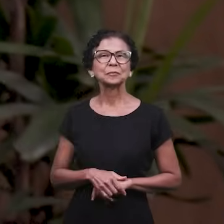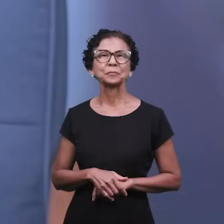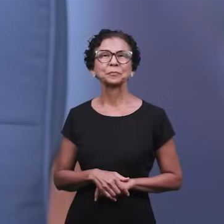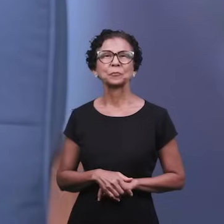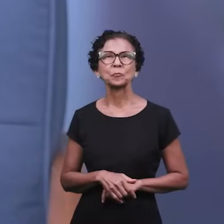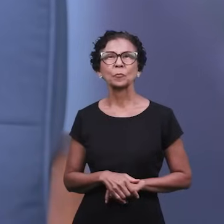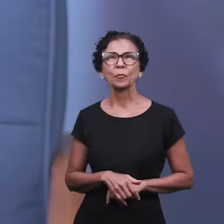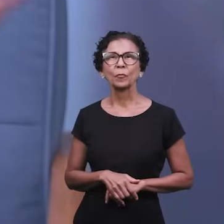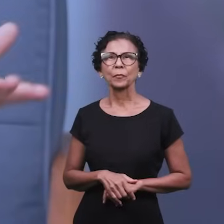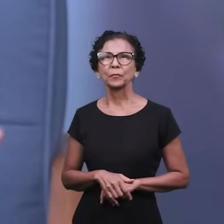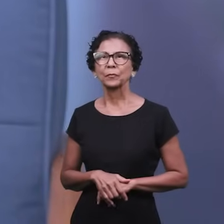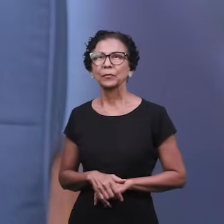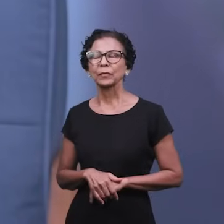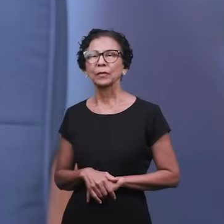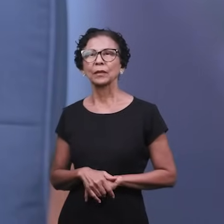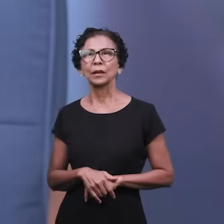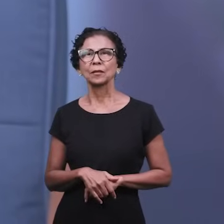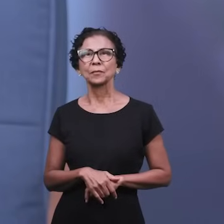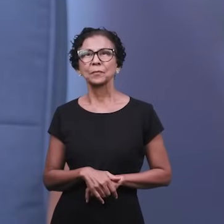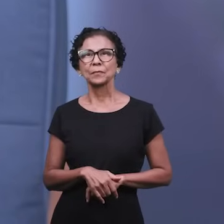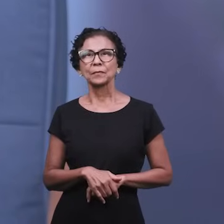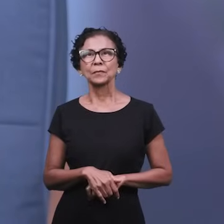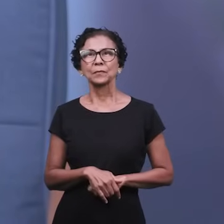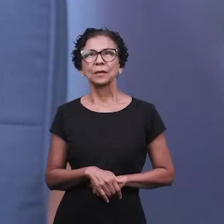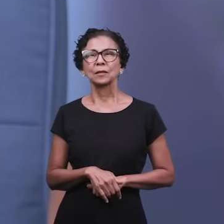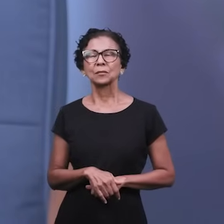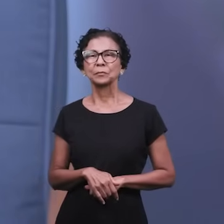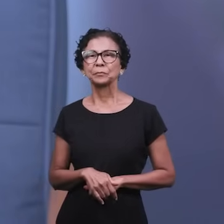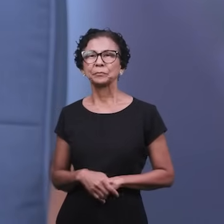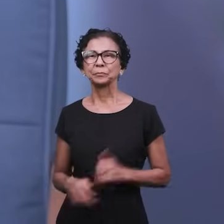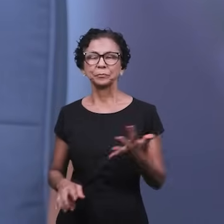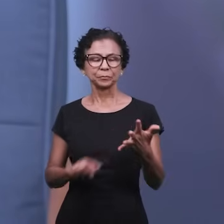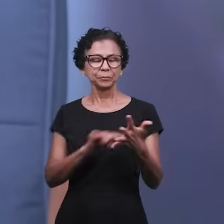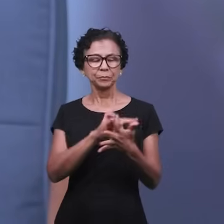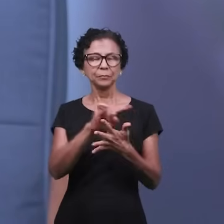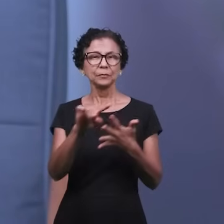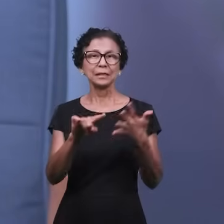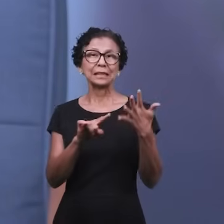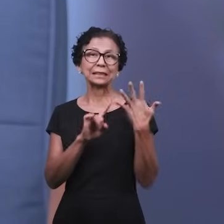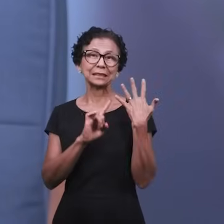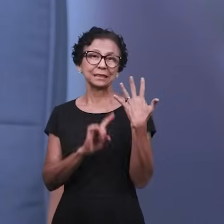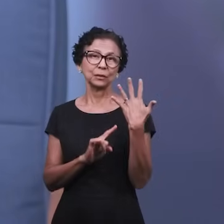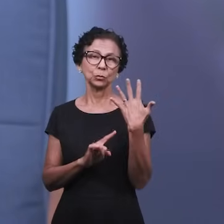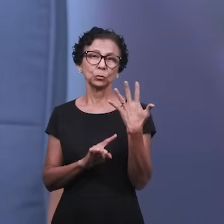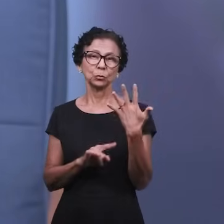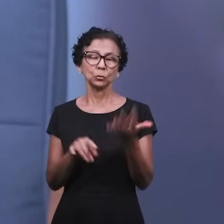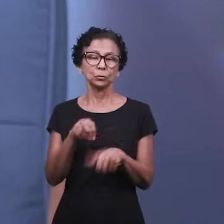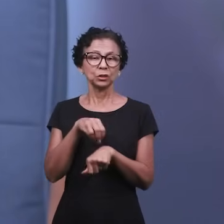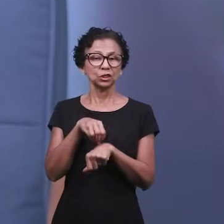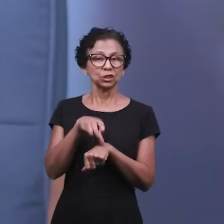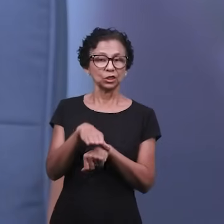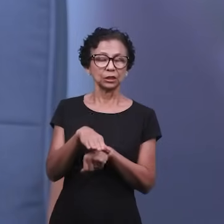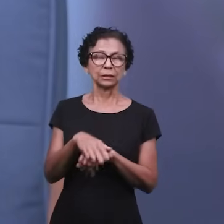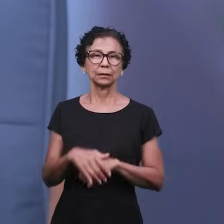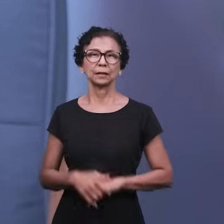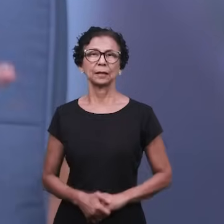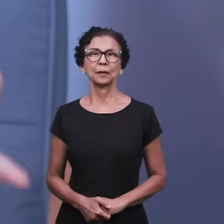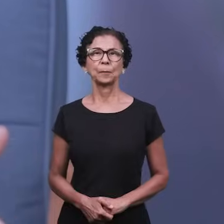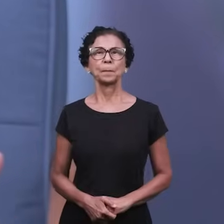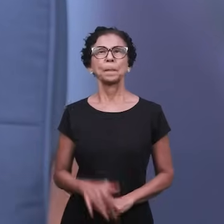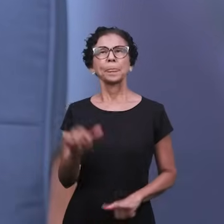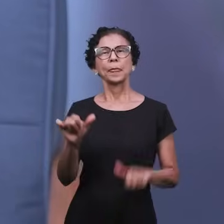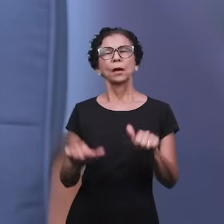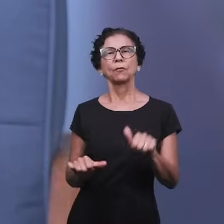contar. Então, Kézia, essa foi a nossa quinta dica, né? Escolhermos com os nossos filhos, né, de acordo com